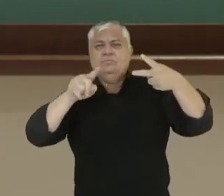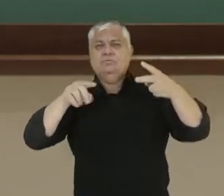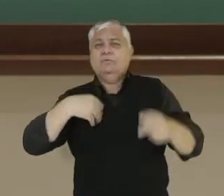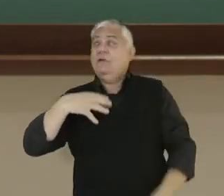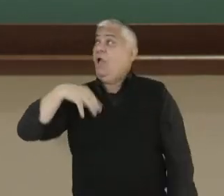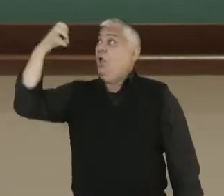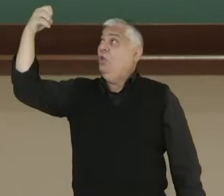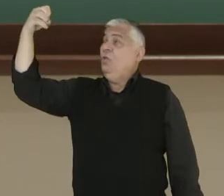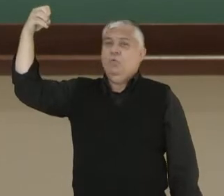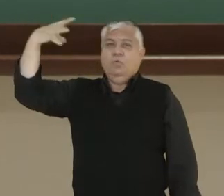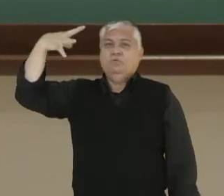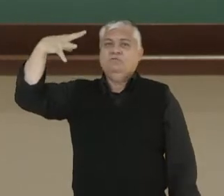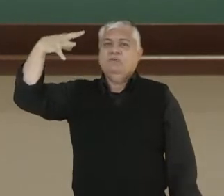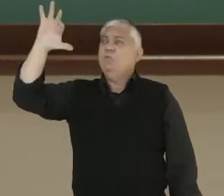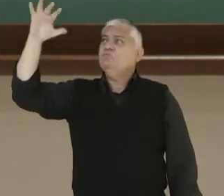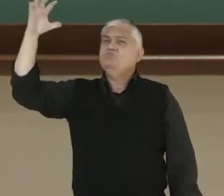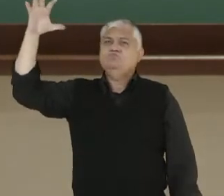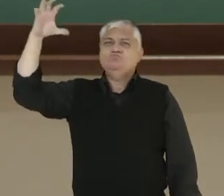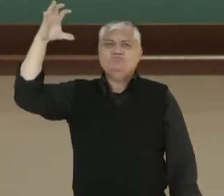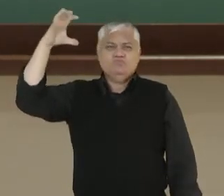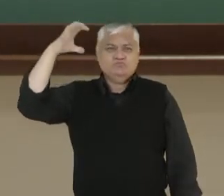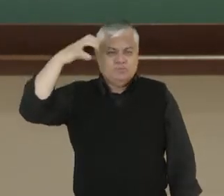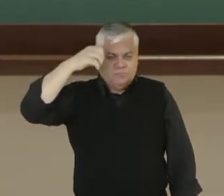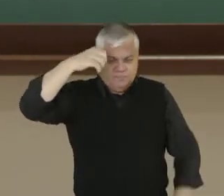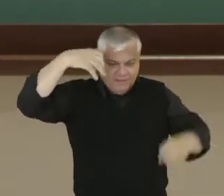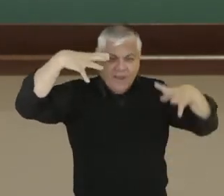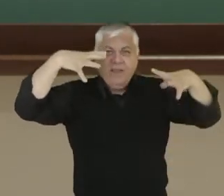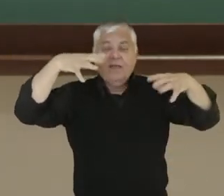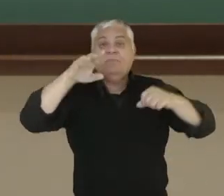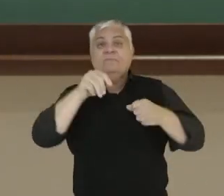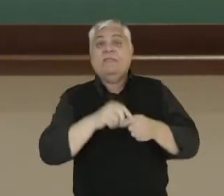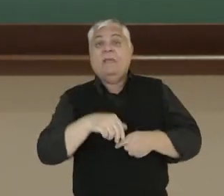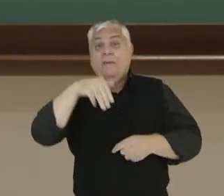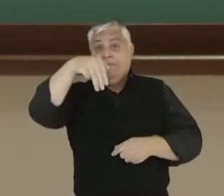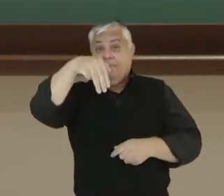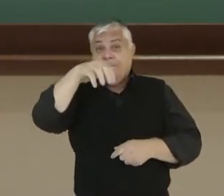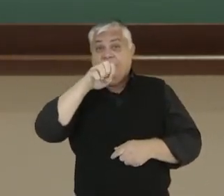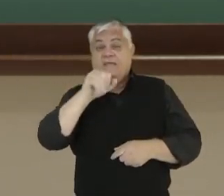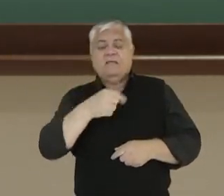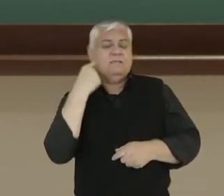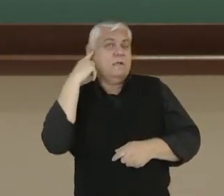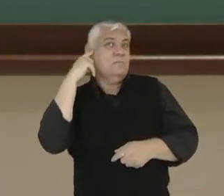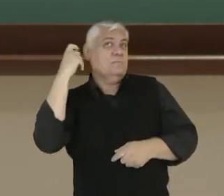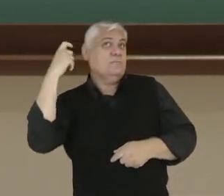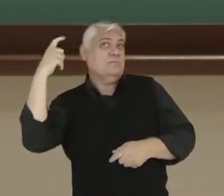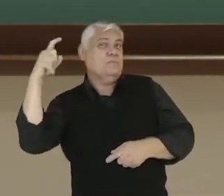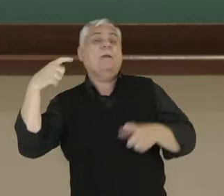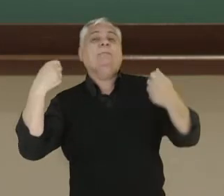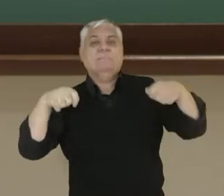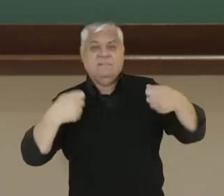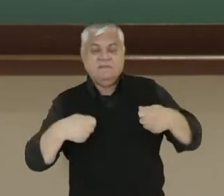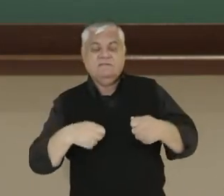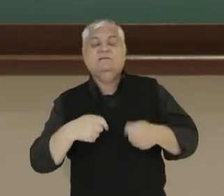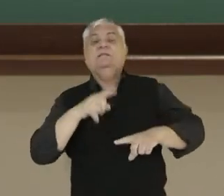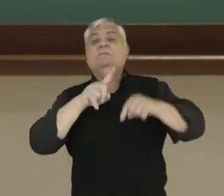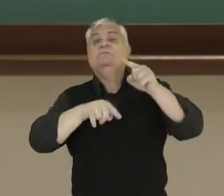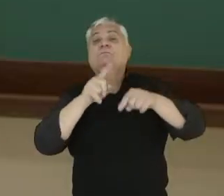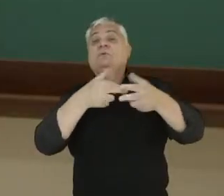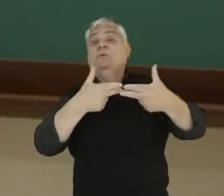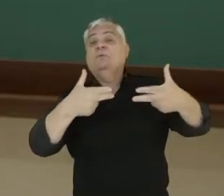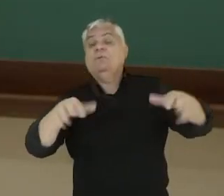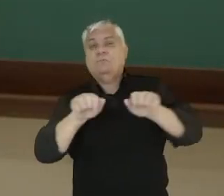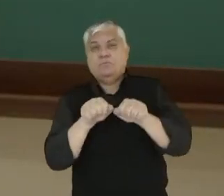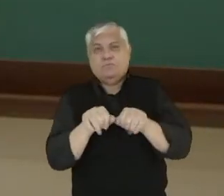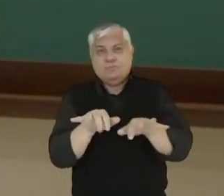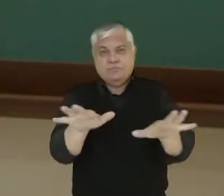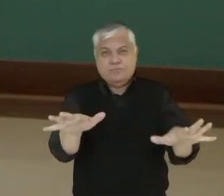ela viaja inclusive no vácuo. Agora, a onda mecânica, um exemplo, o som, ela precisa de matéria para se propagar. E é claro,